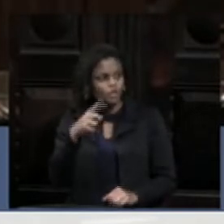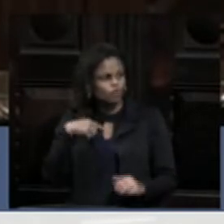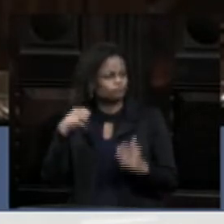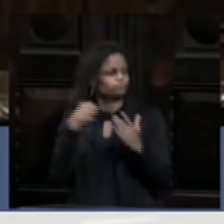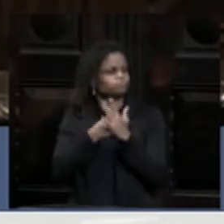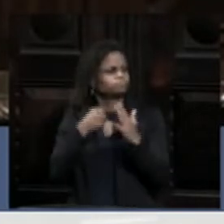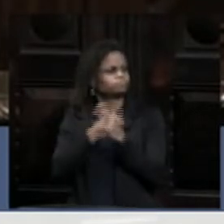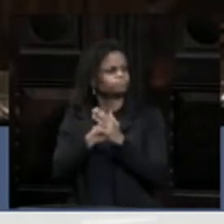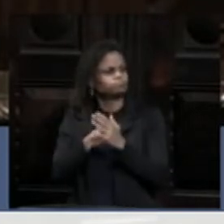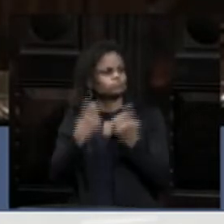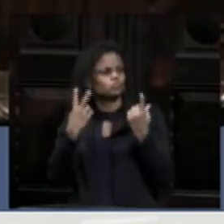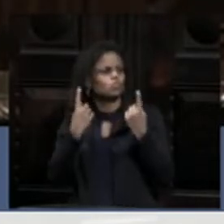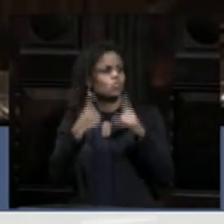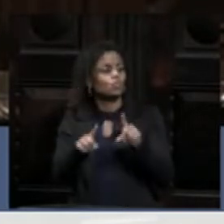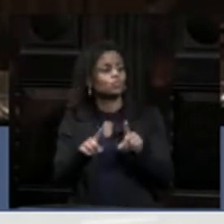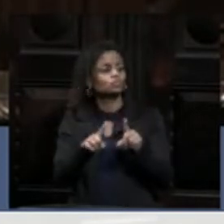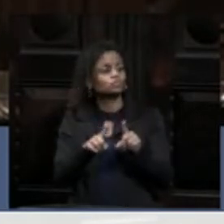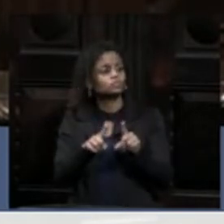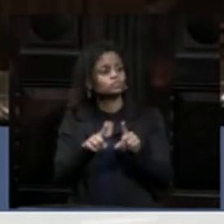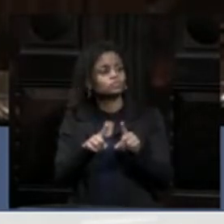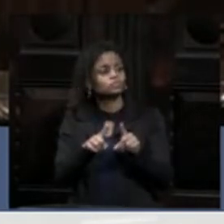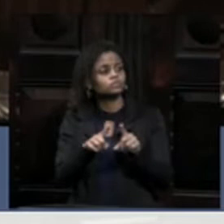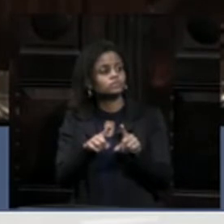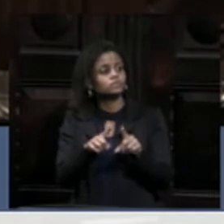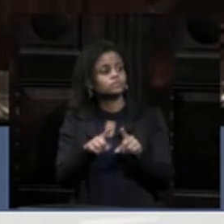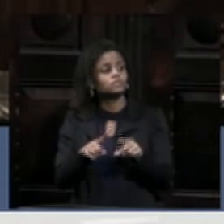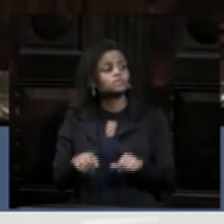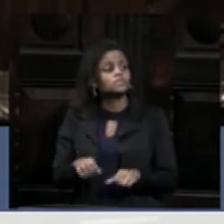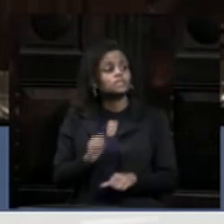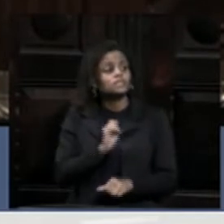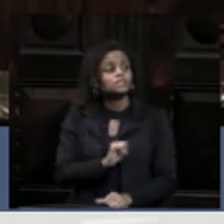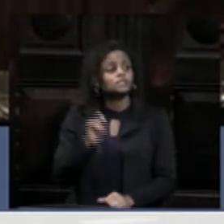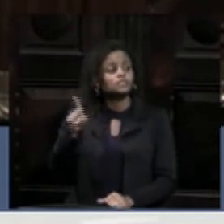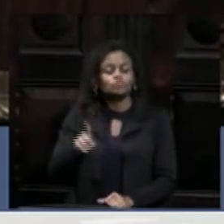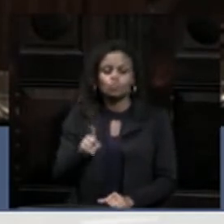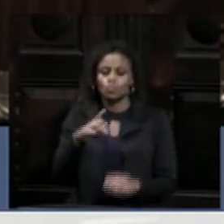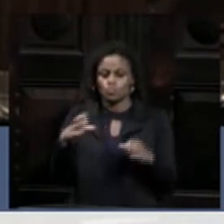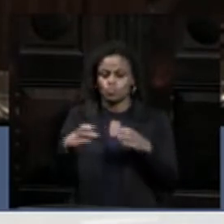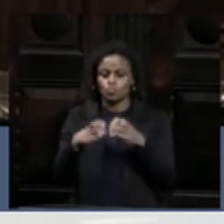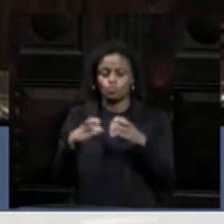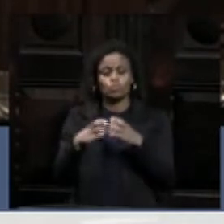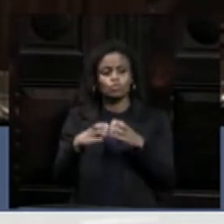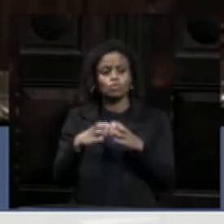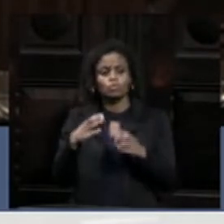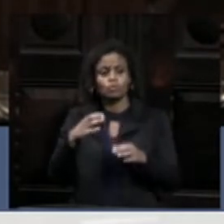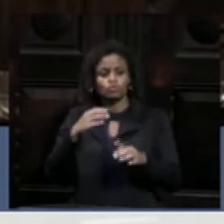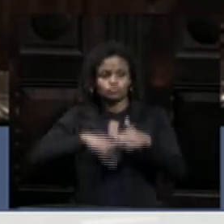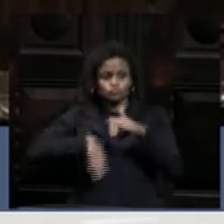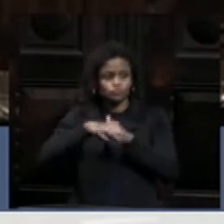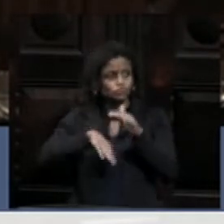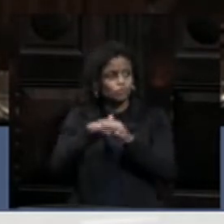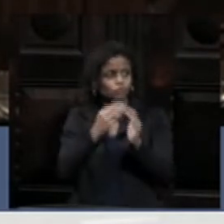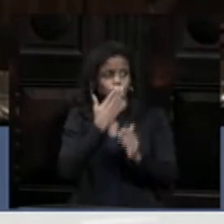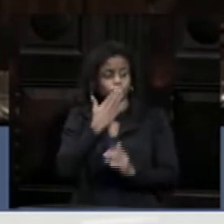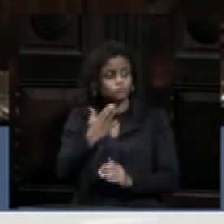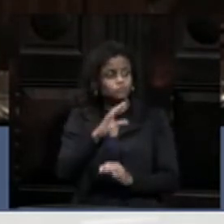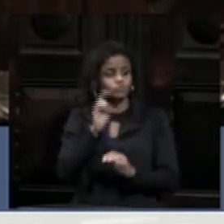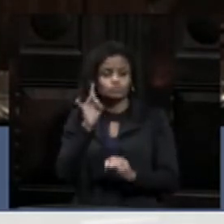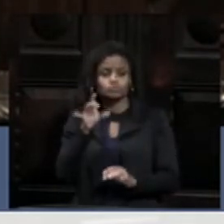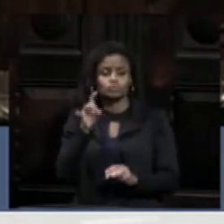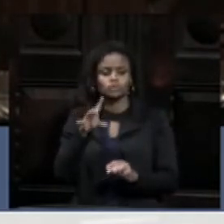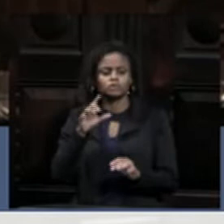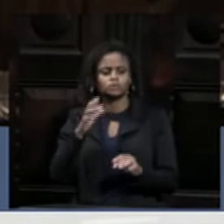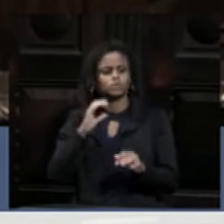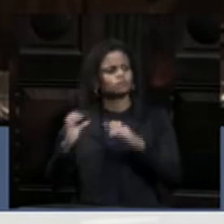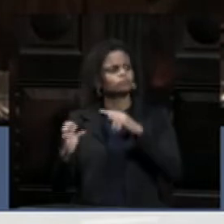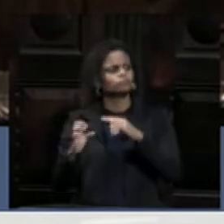muito contra qualquer possibilidade de um clube de futebol sozinho assumir a gestão do Maracanã. O Maracanã é do povo fluminense, o